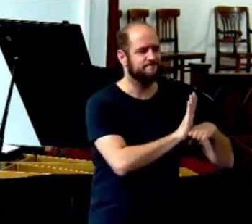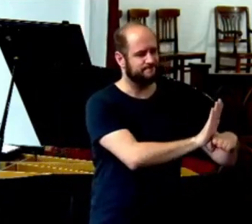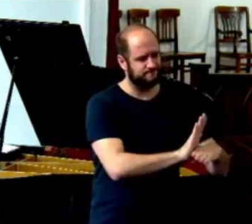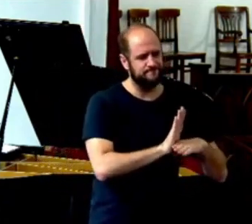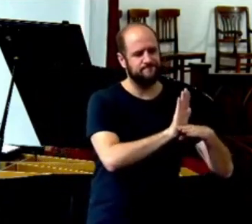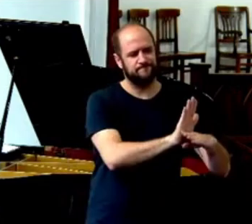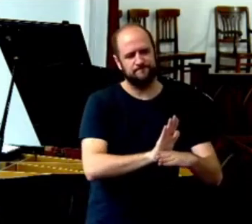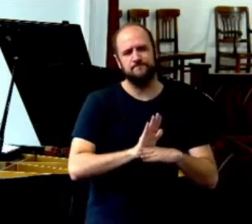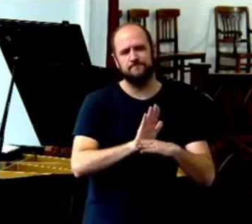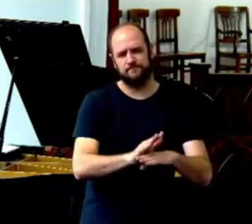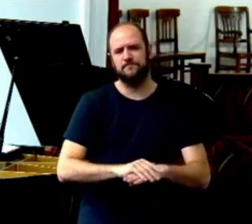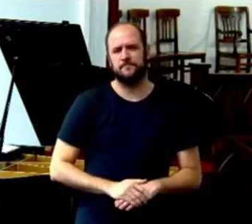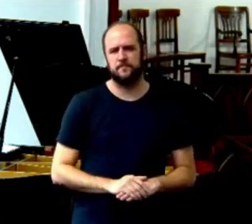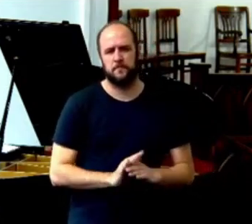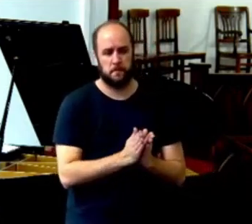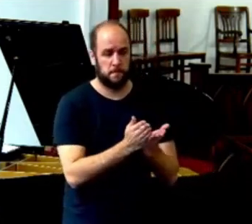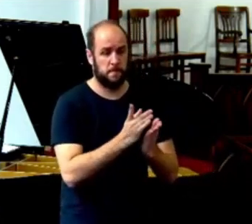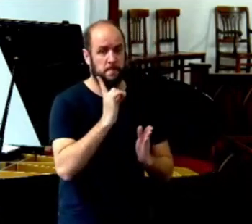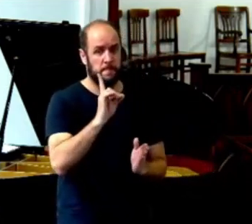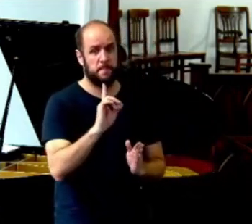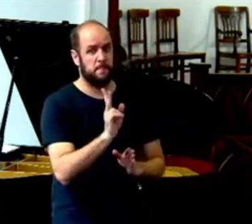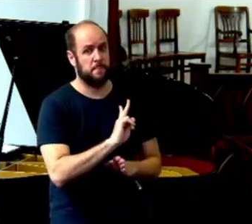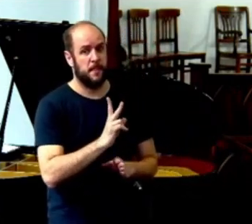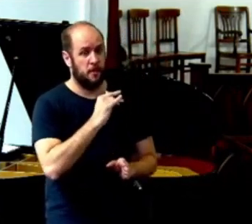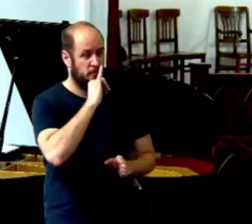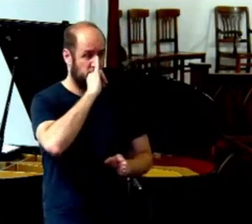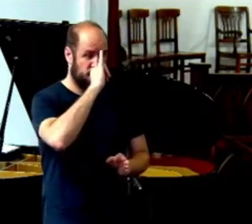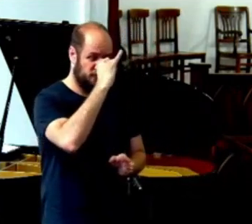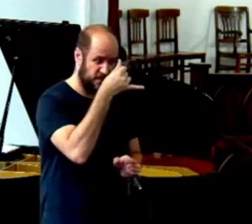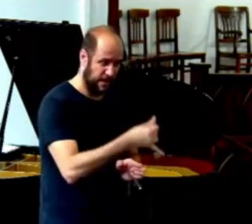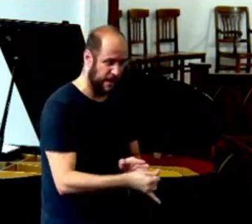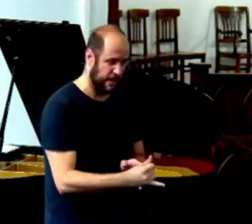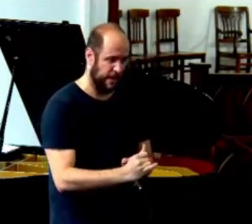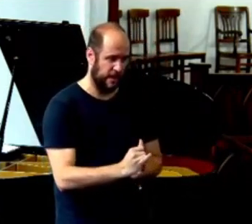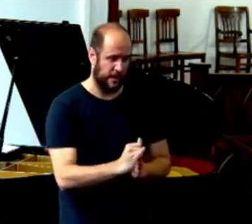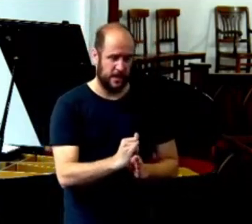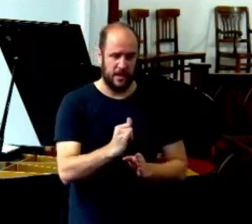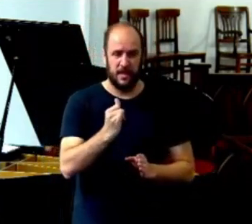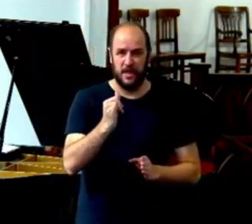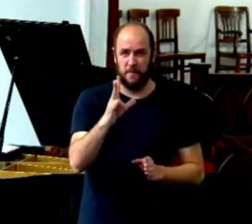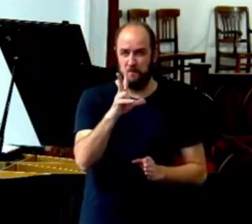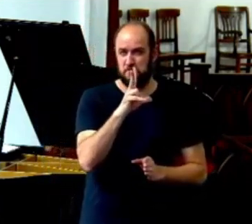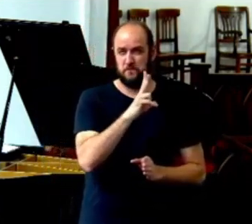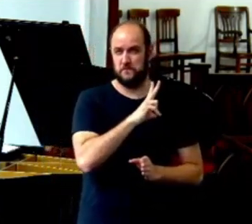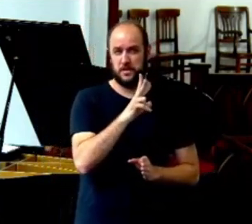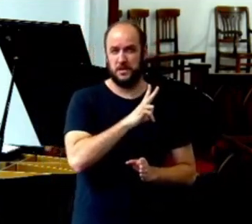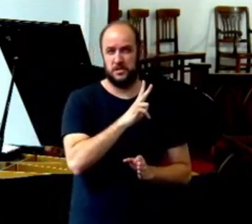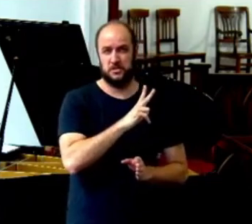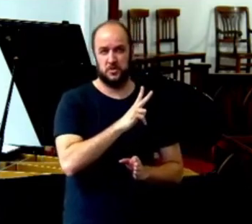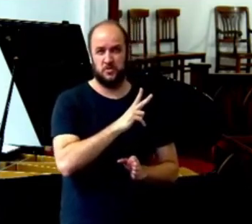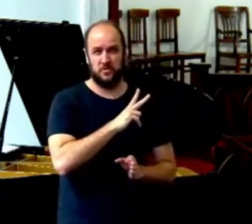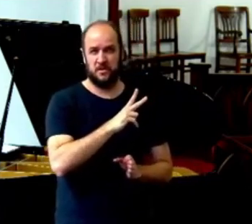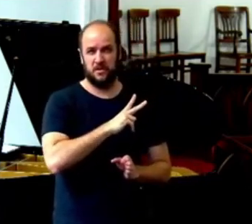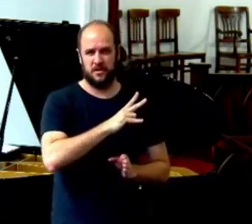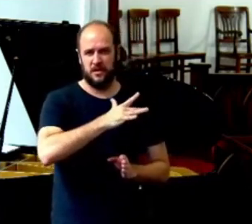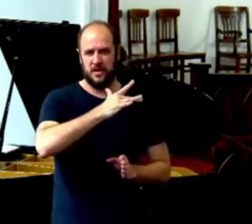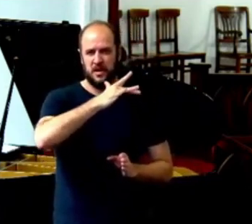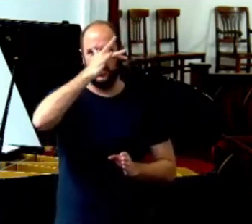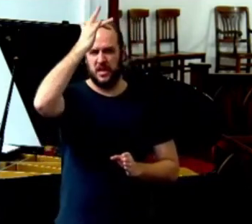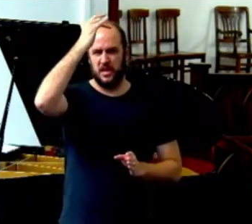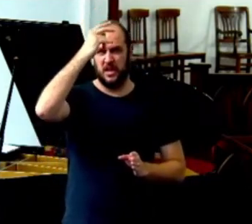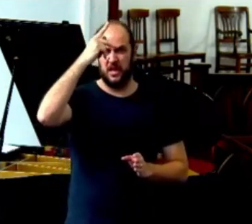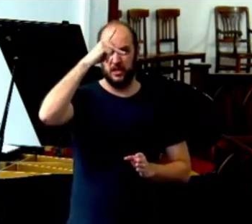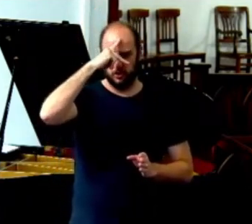ajudá-la. Queridos, o texto não reforça um ethos individualista do mundo